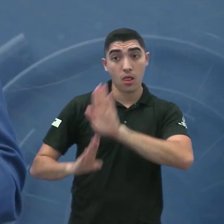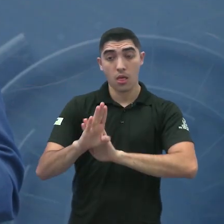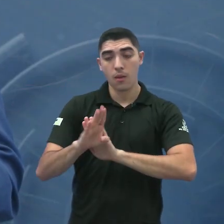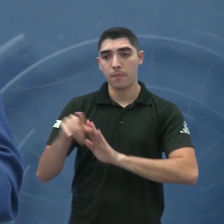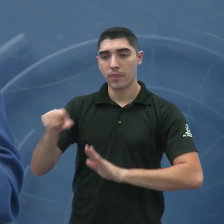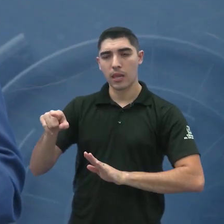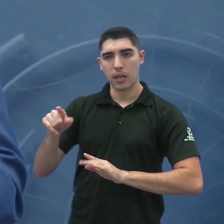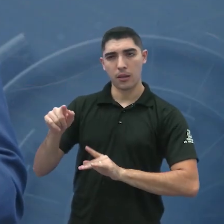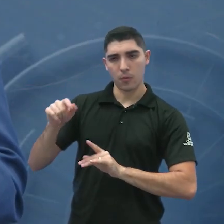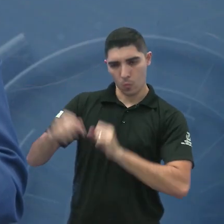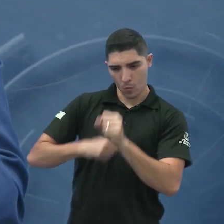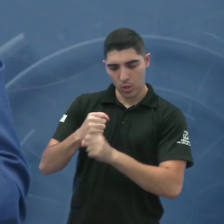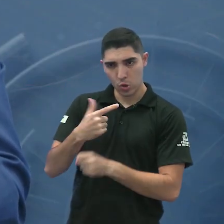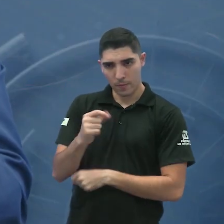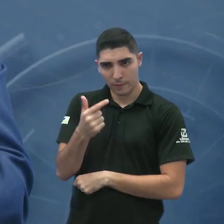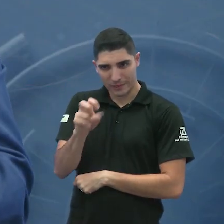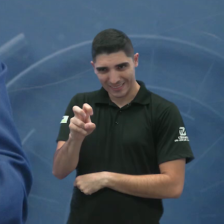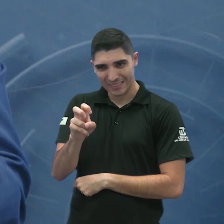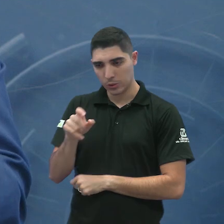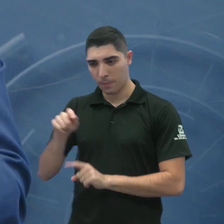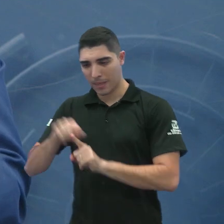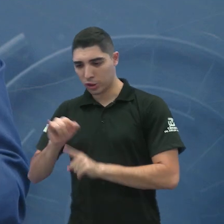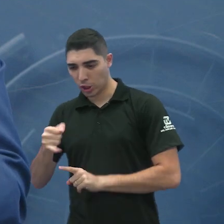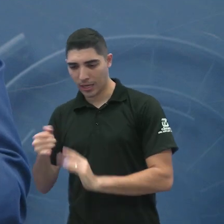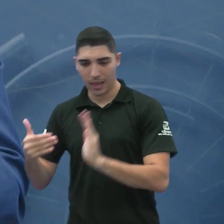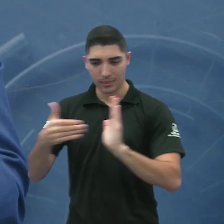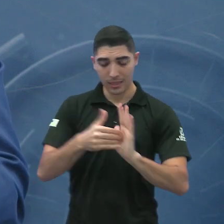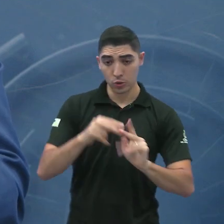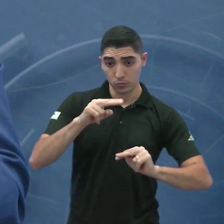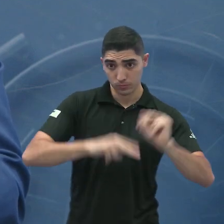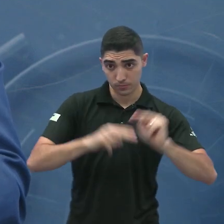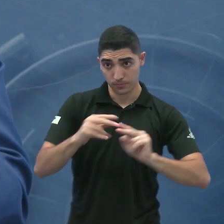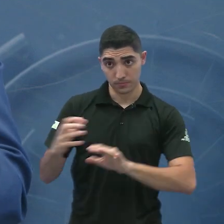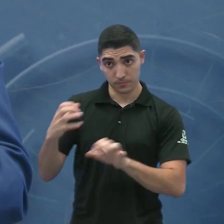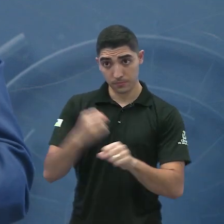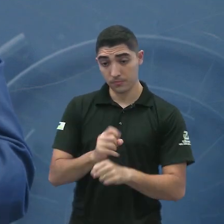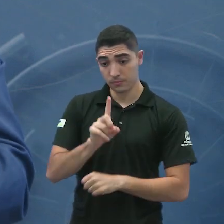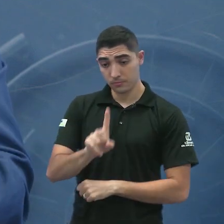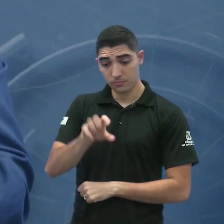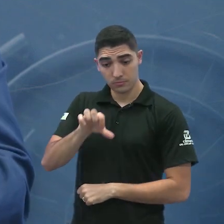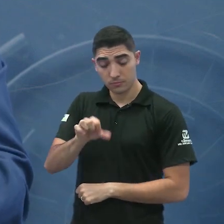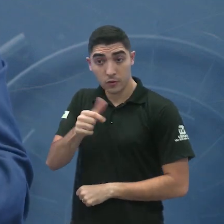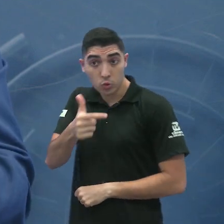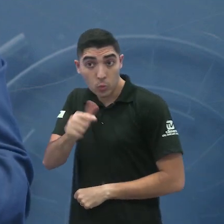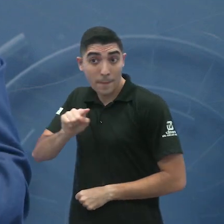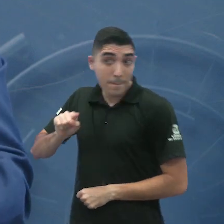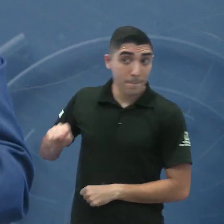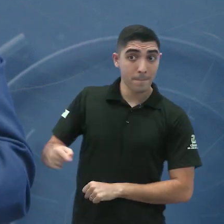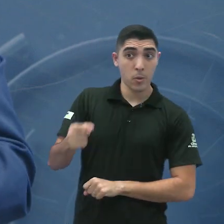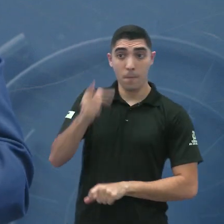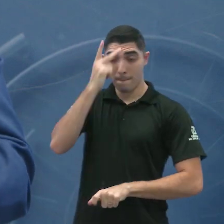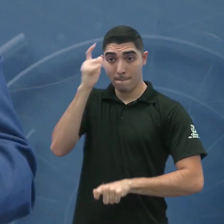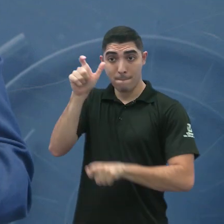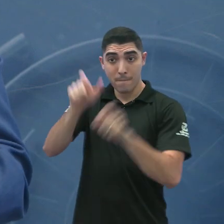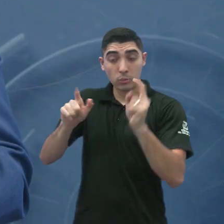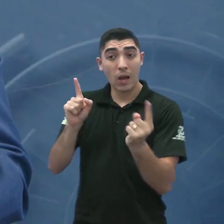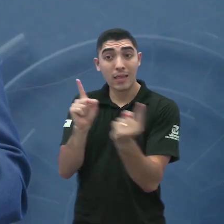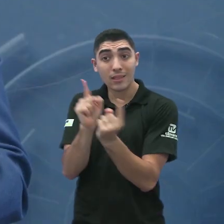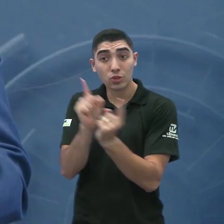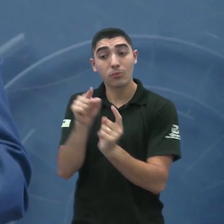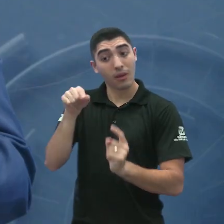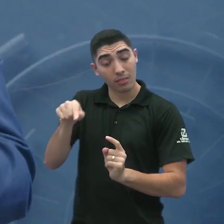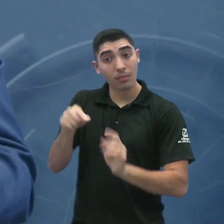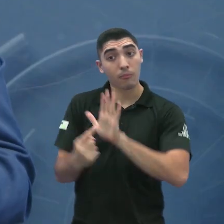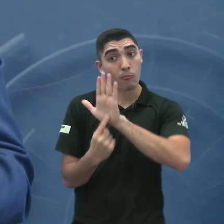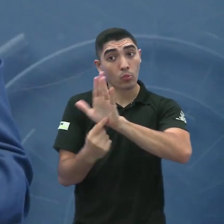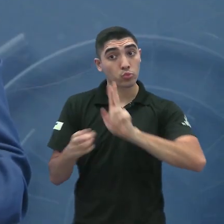de 2025, o SUS registrou mais de 192 mil pessoas, né, atendimentos em saúde mental